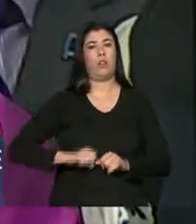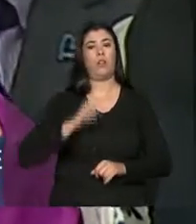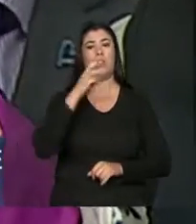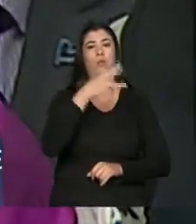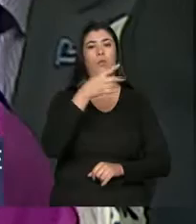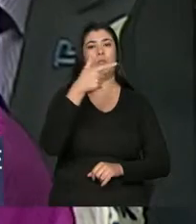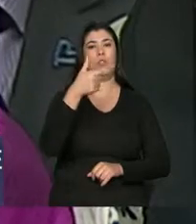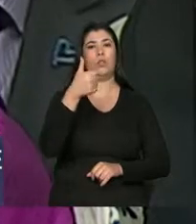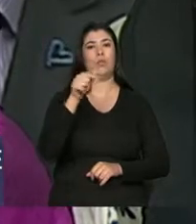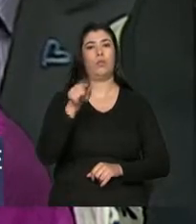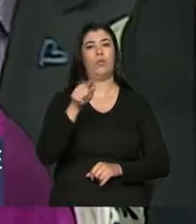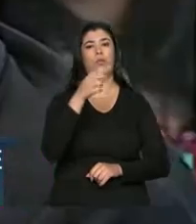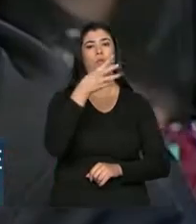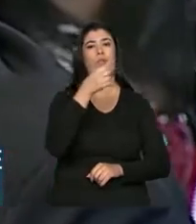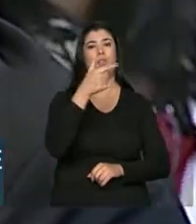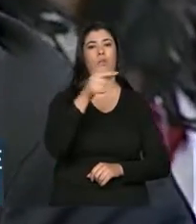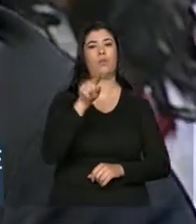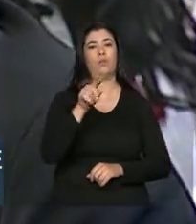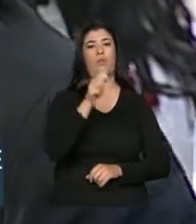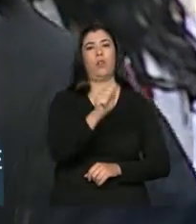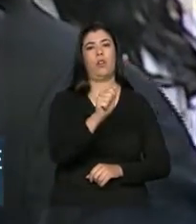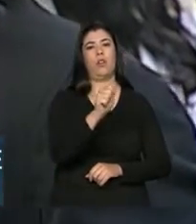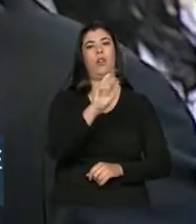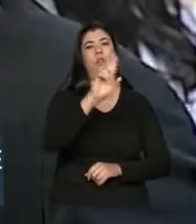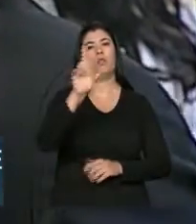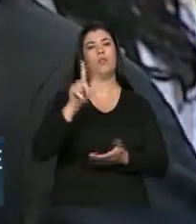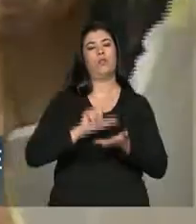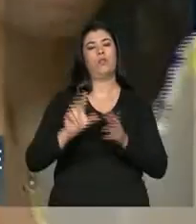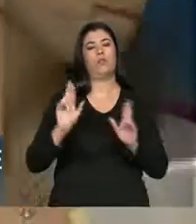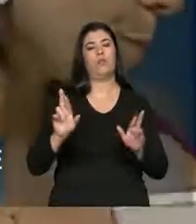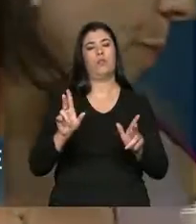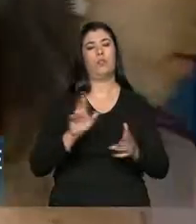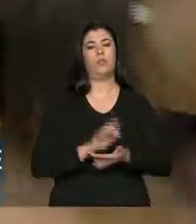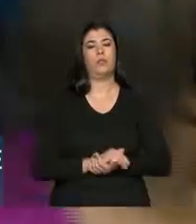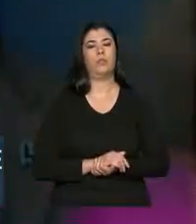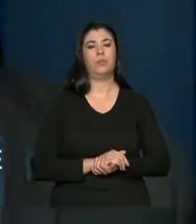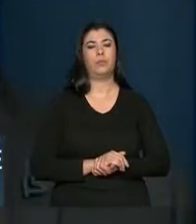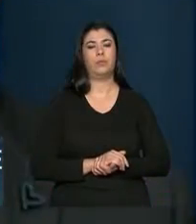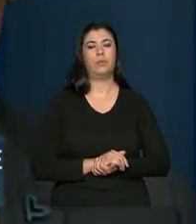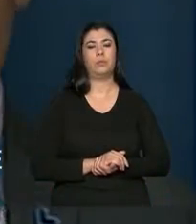com 231, 231A, a exploração sexual ocorrida fora do país.